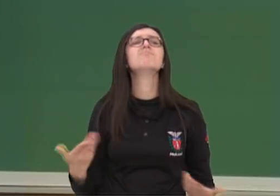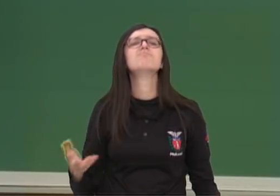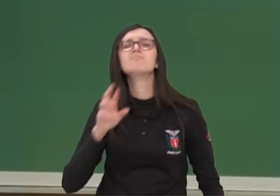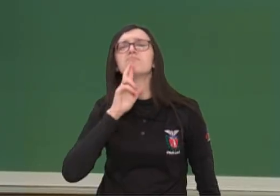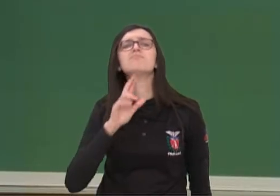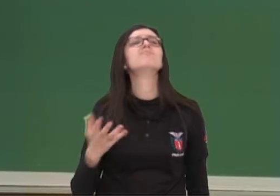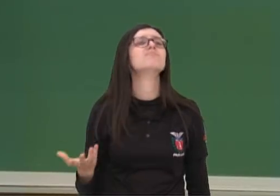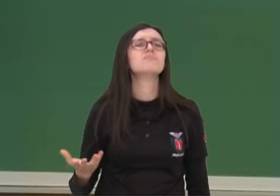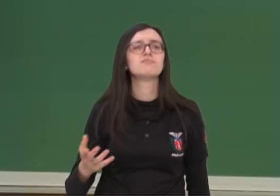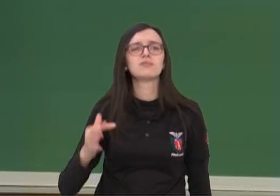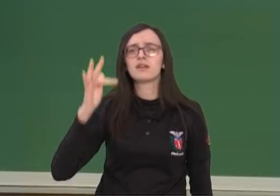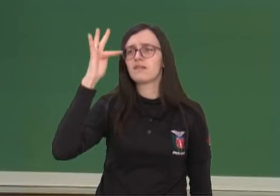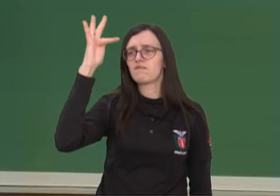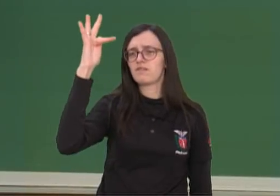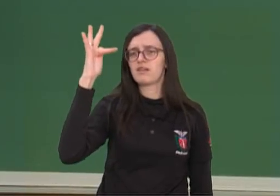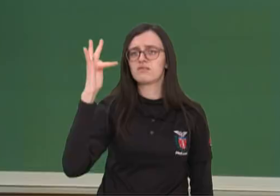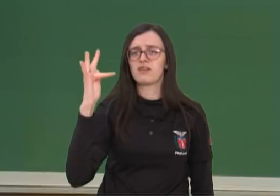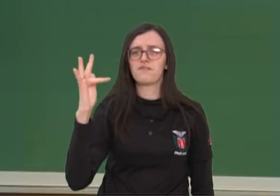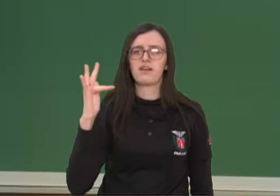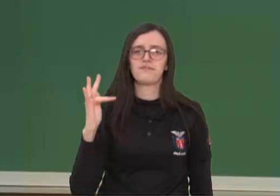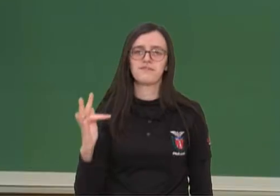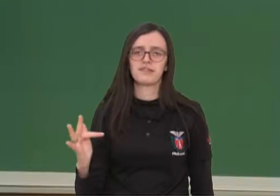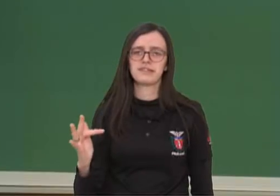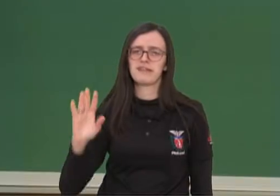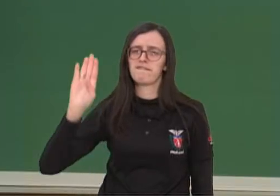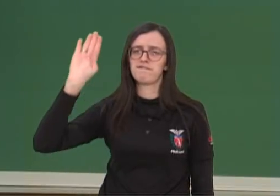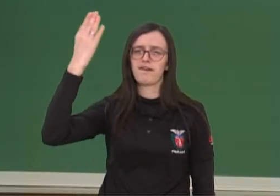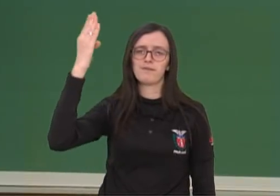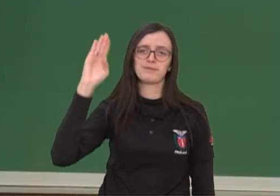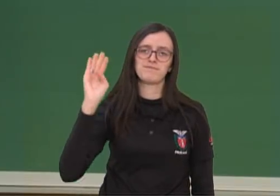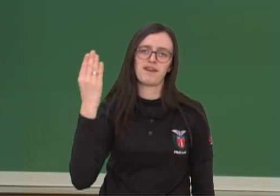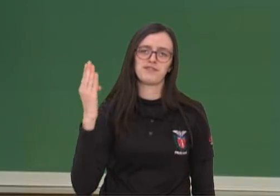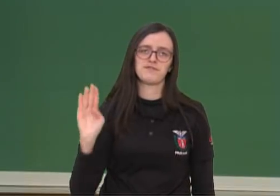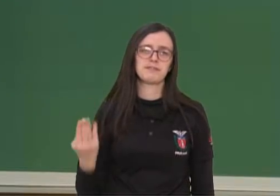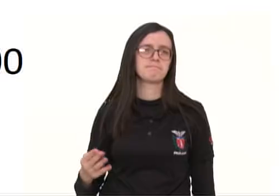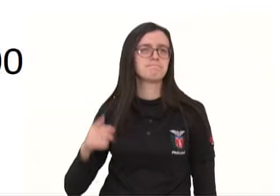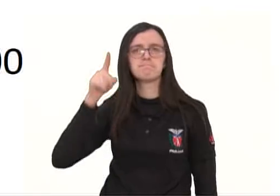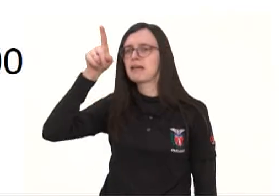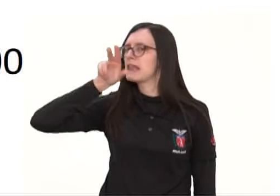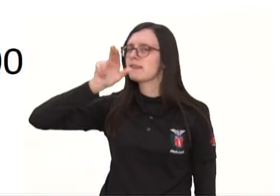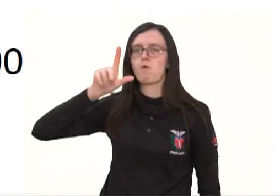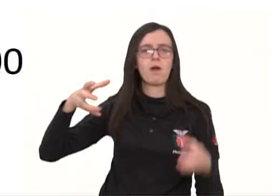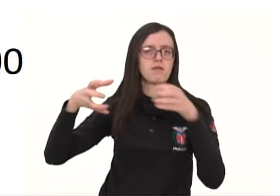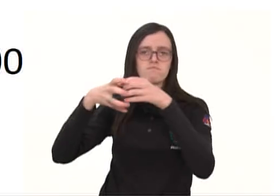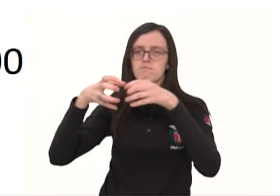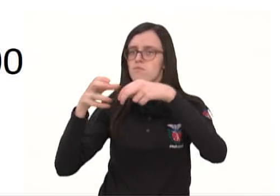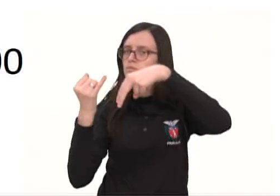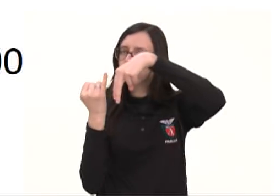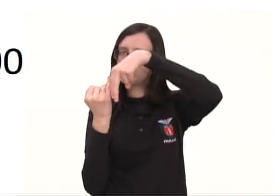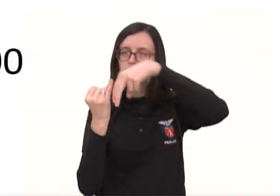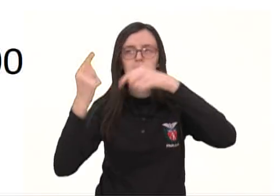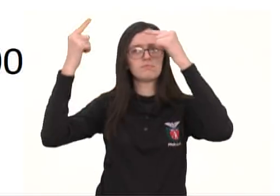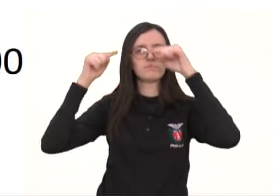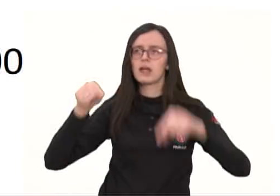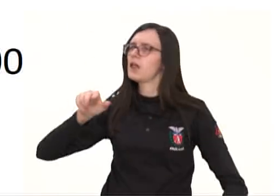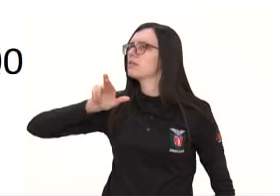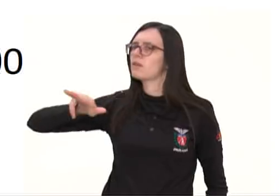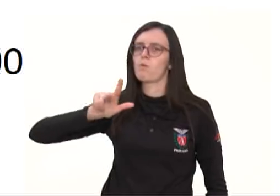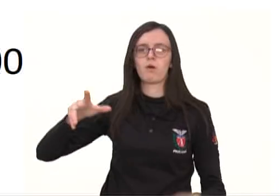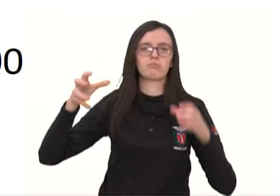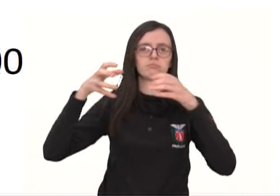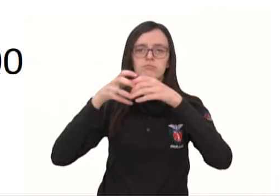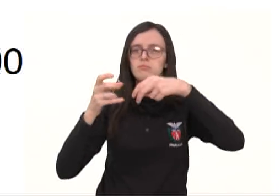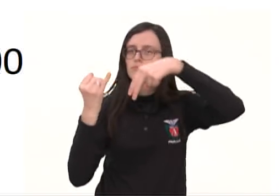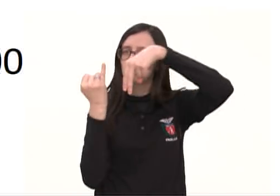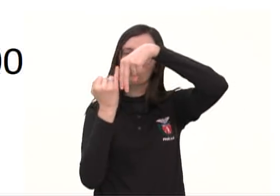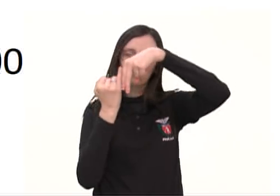são falsas. Muito bem, olha lá. Não pertence ao conjunto dos números naturais, não pertence ao conjunto